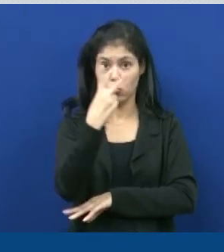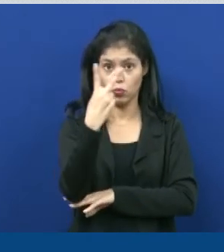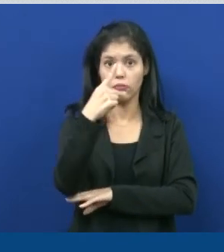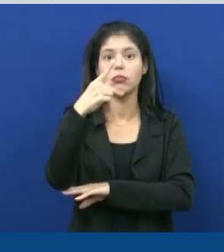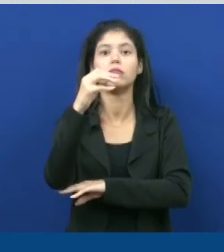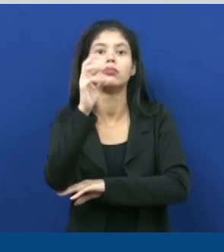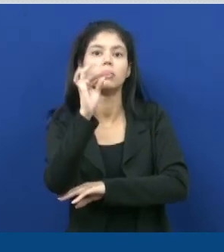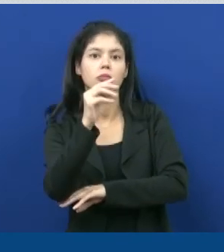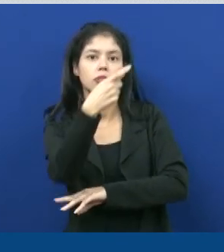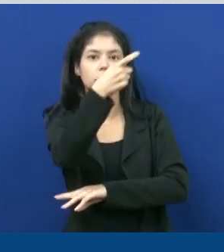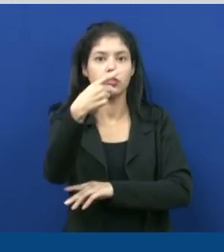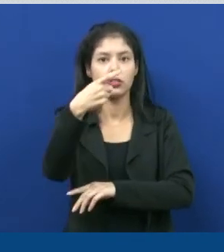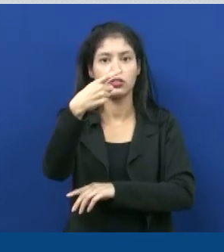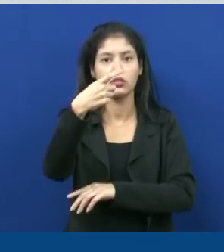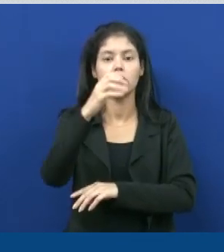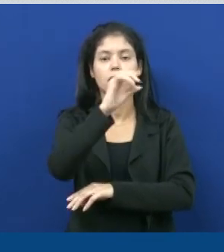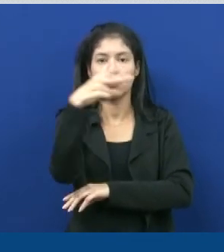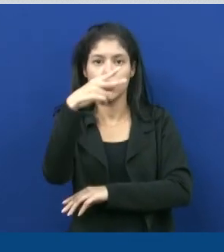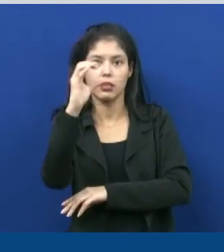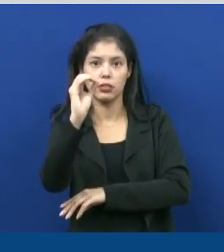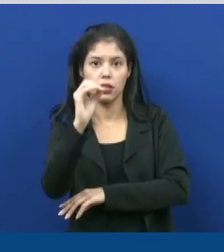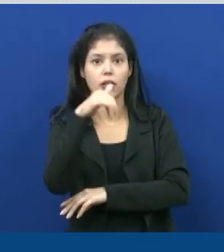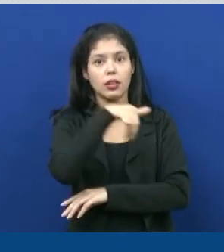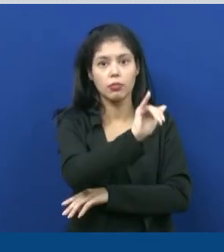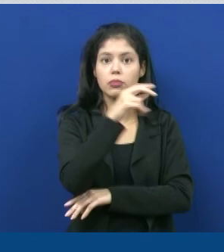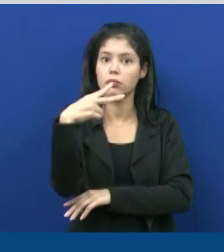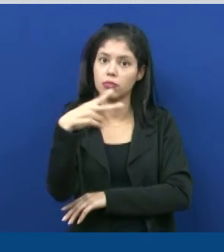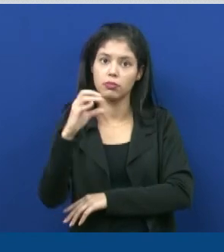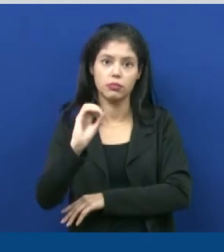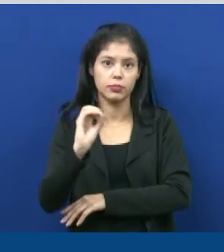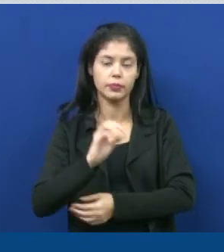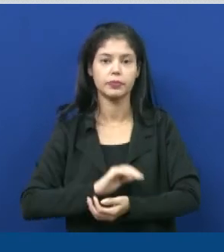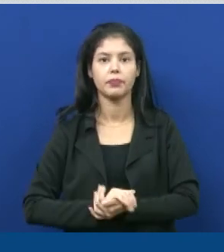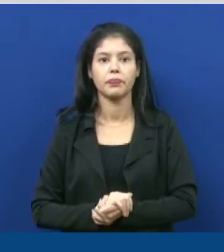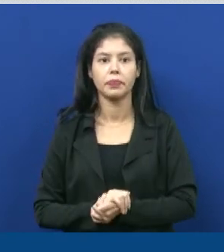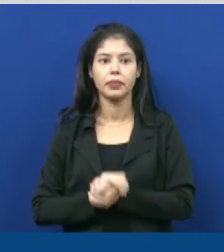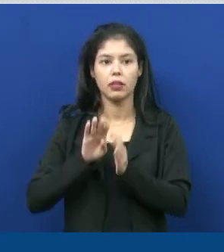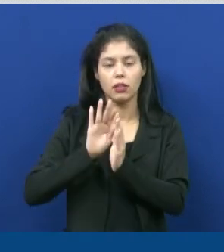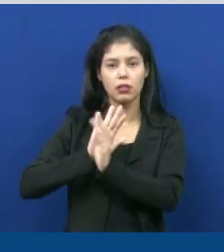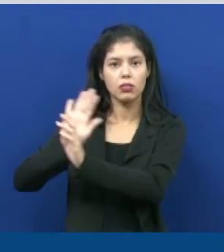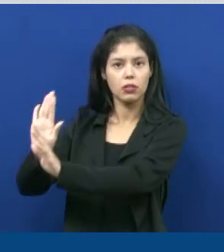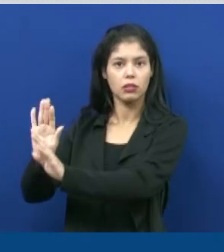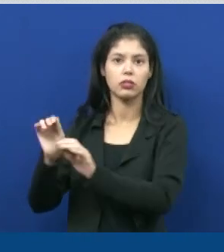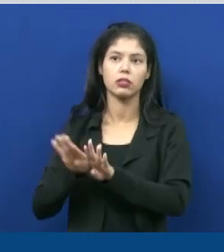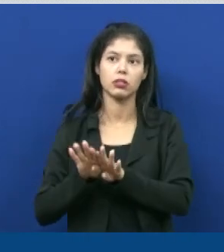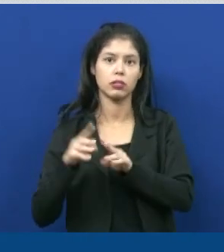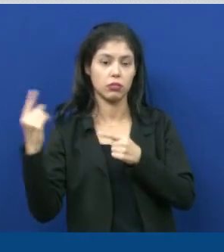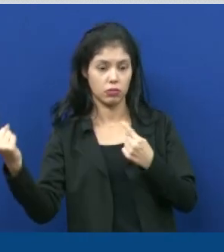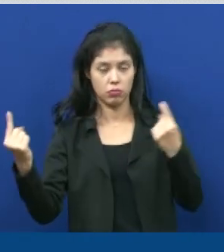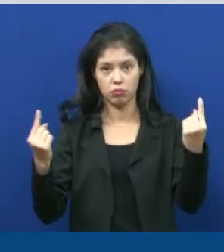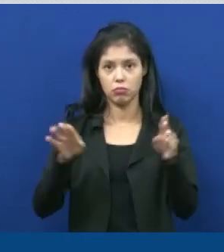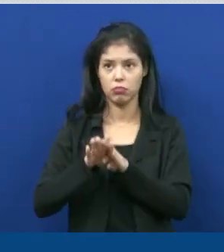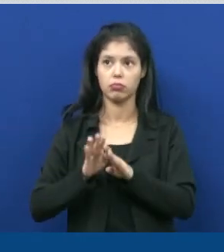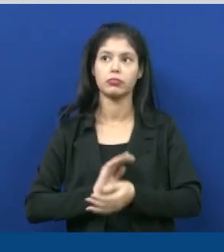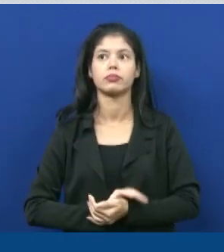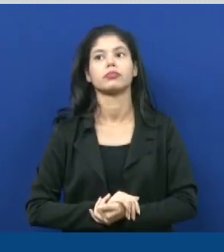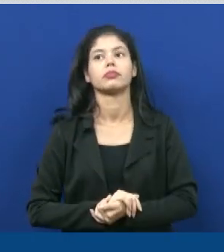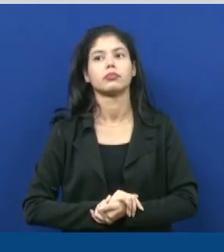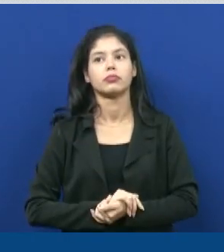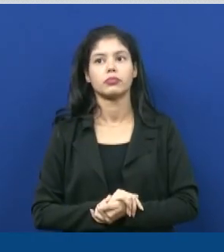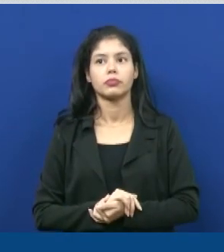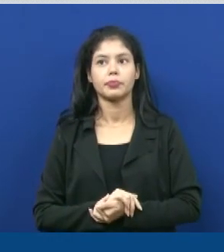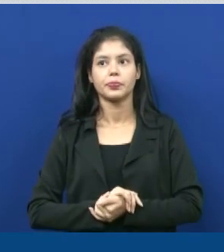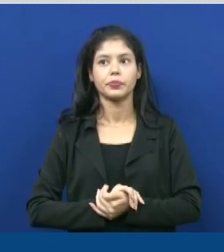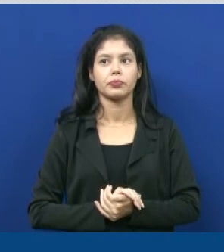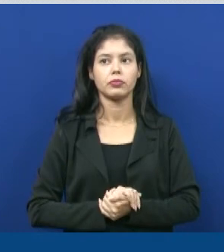pontos, fazendo x igual a 0 e y igual a 0, isolando os opostos.